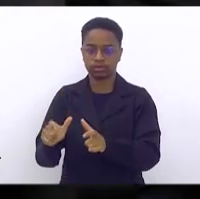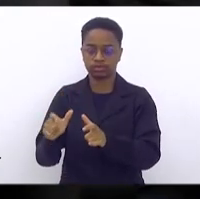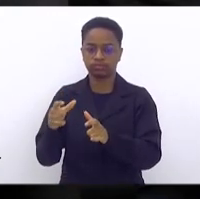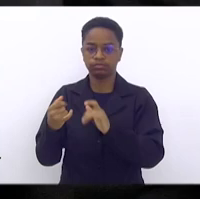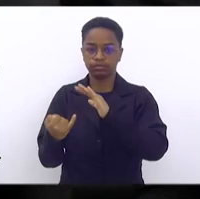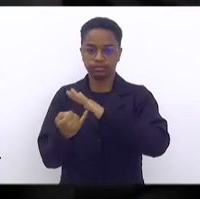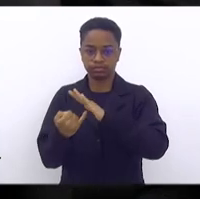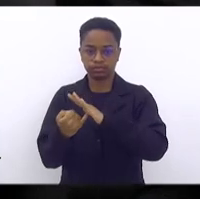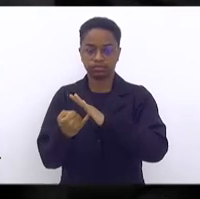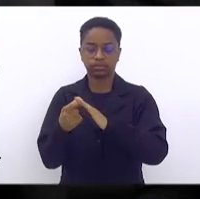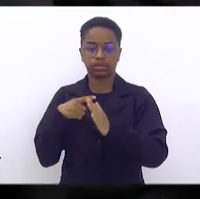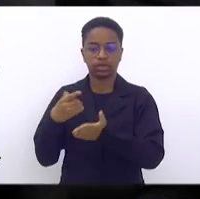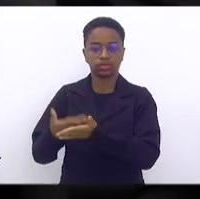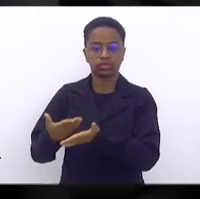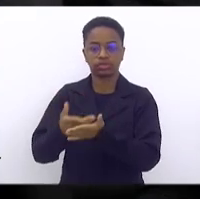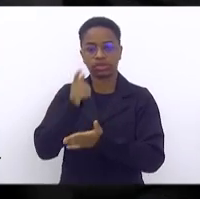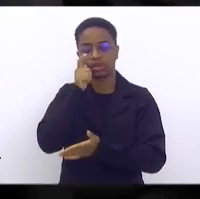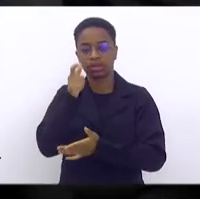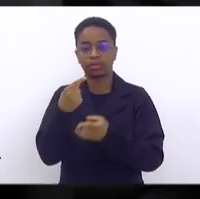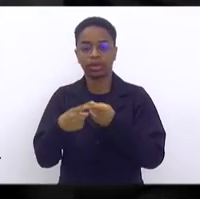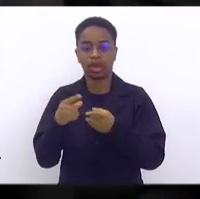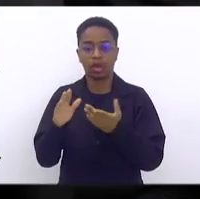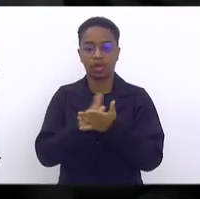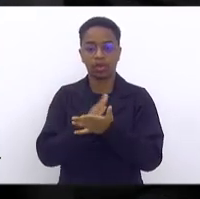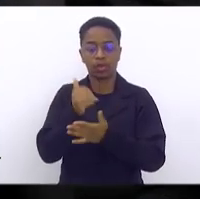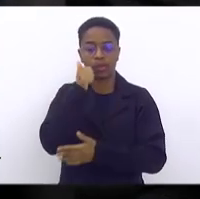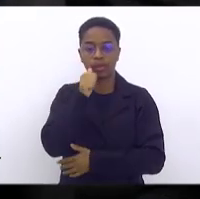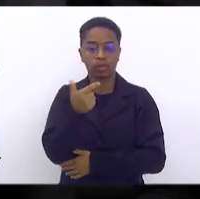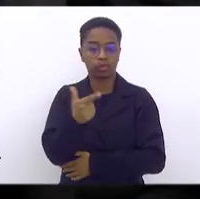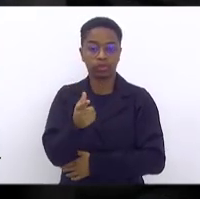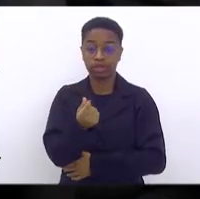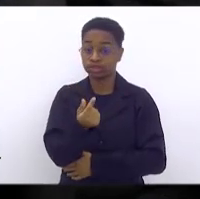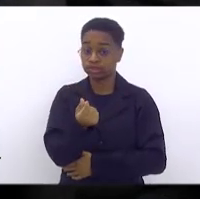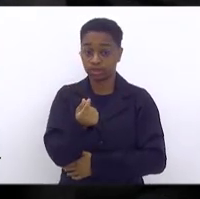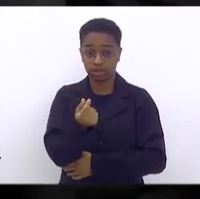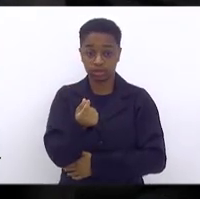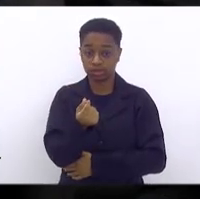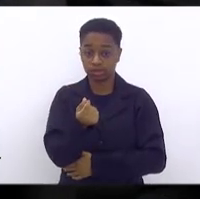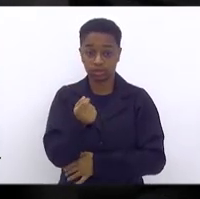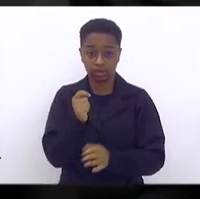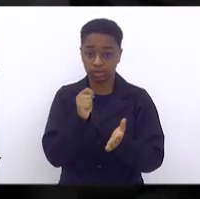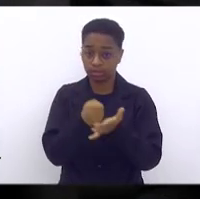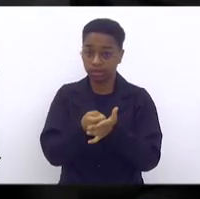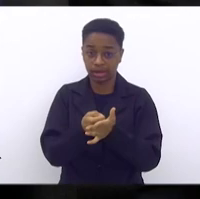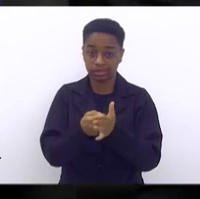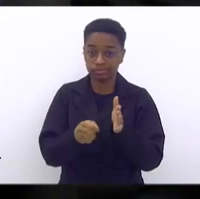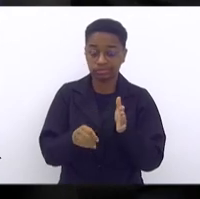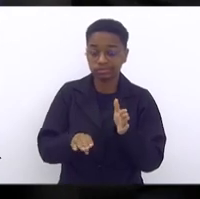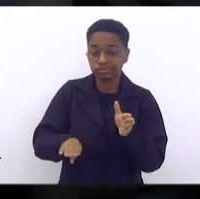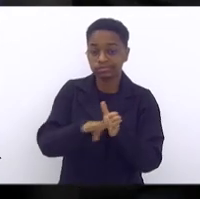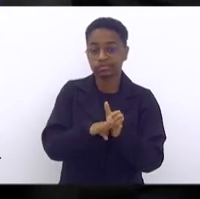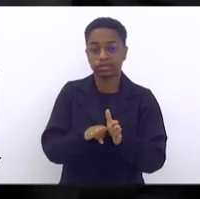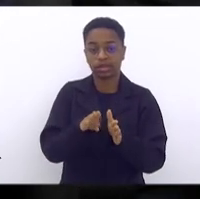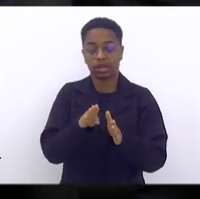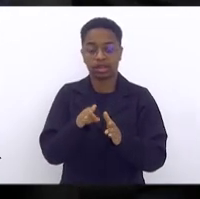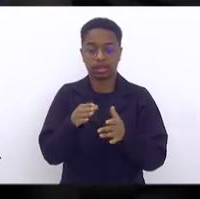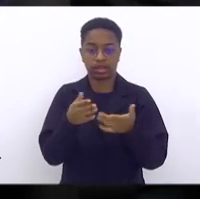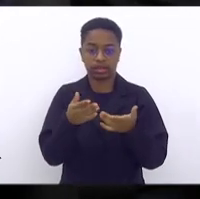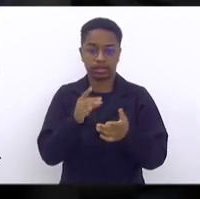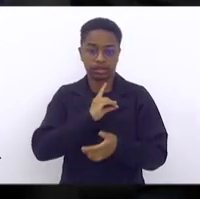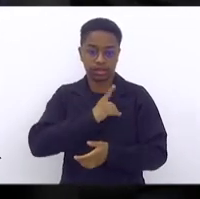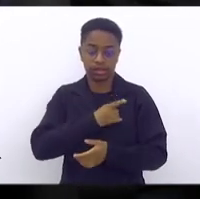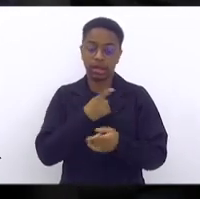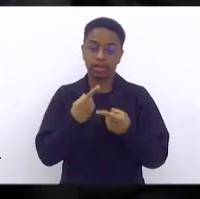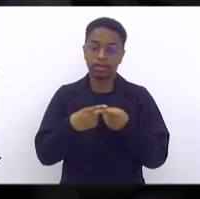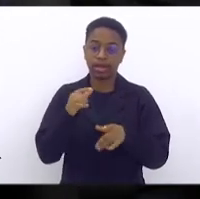estudo interessante sobre rede de enfrentamento, tem mulheres que não têm nem o dinheiro mesmo para conseguir até a delegacia. Depende muitas vezes de um escrivão do